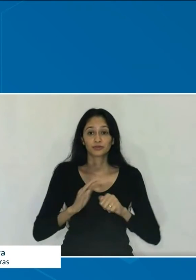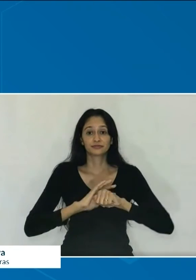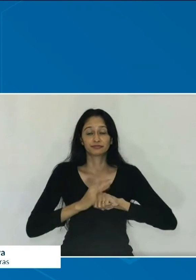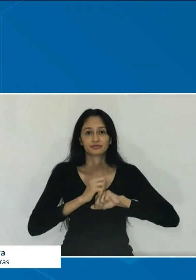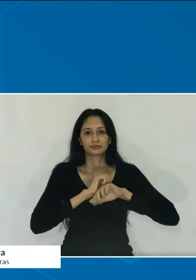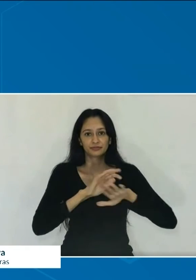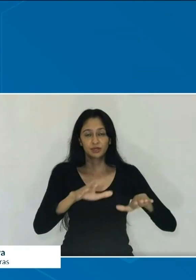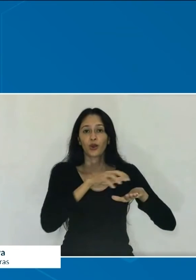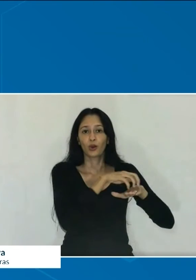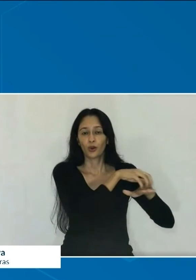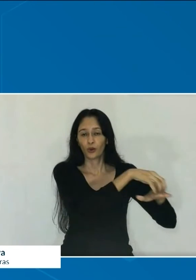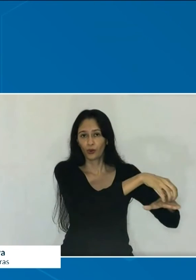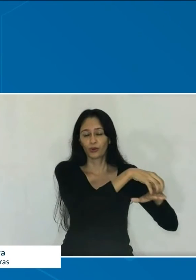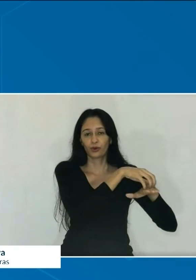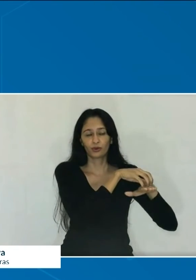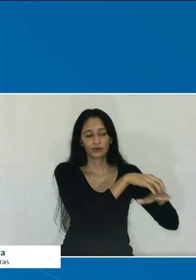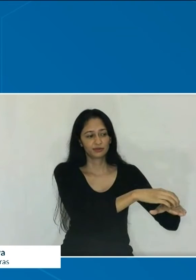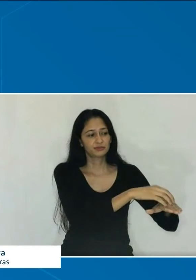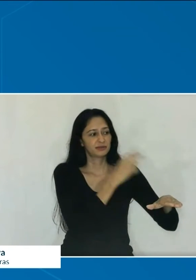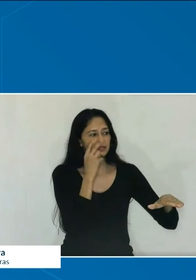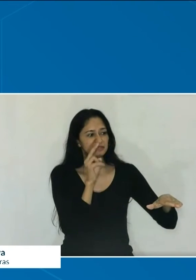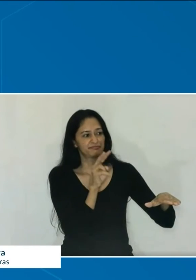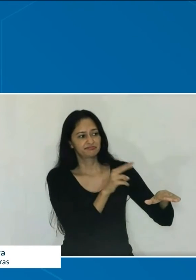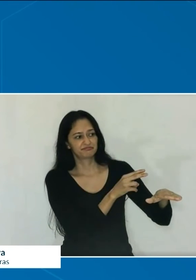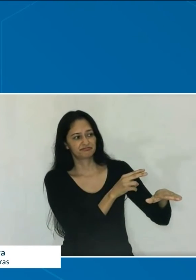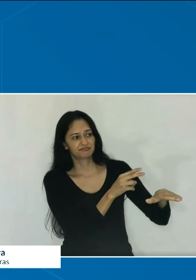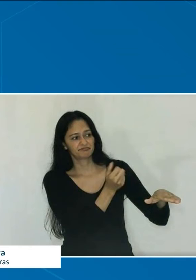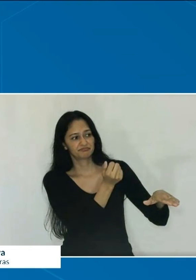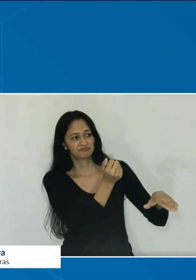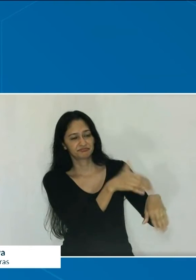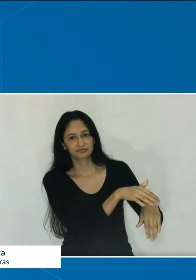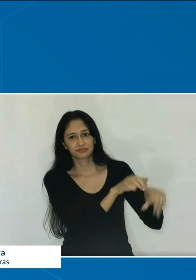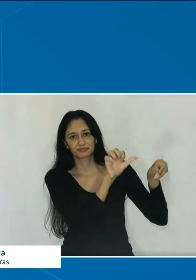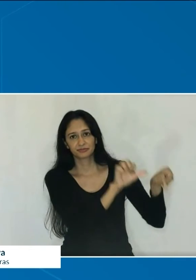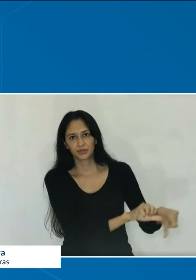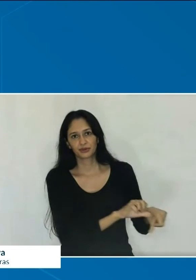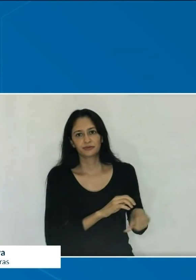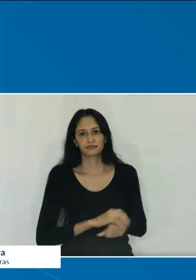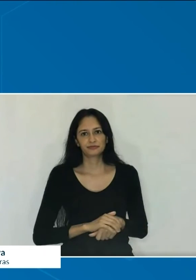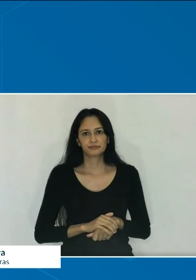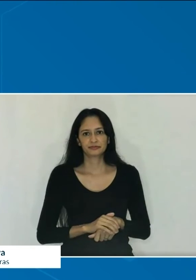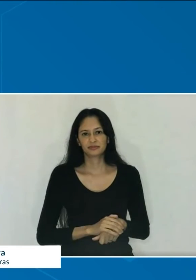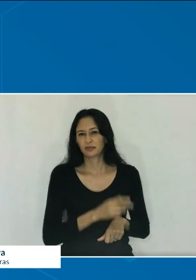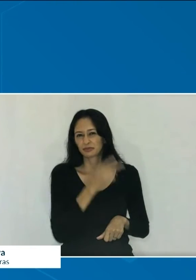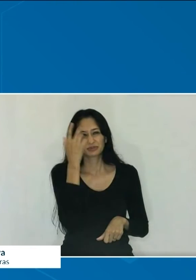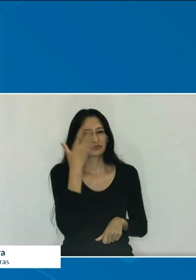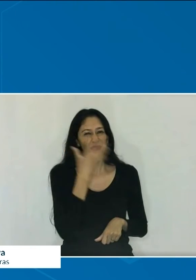imagem do transporte público está mais caída, né? Está mais embaixo, então a pessoa quer sair do